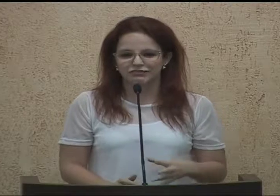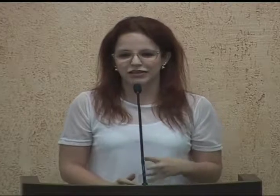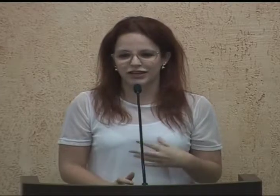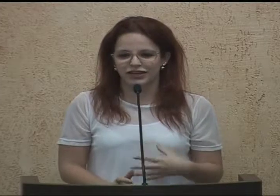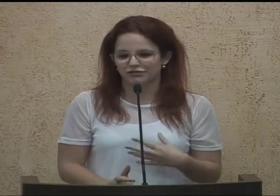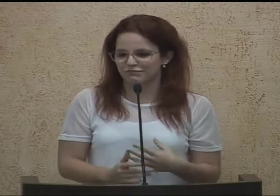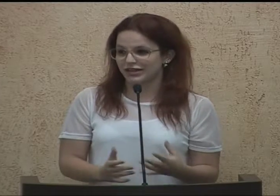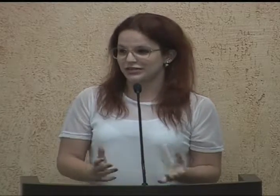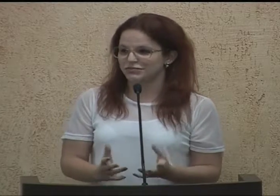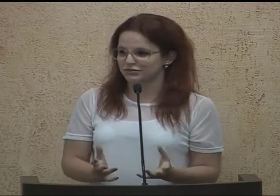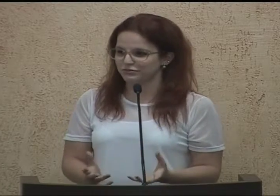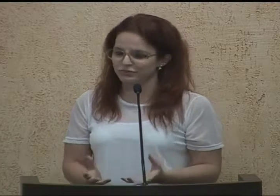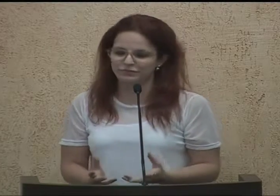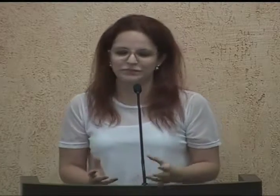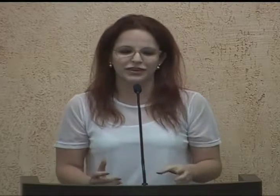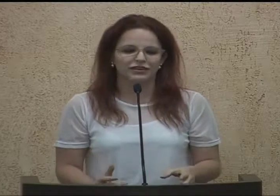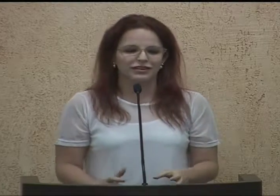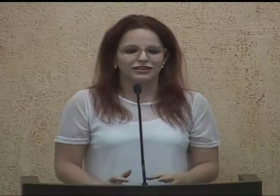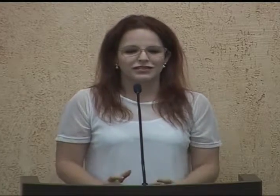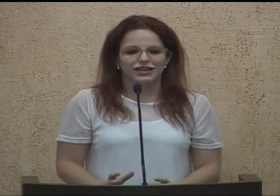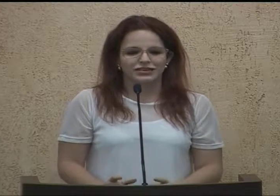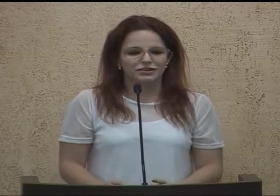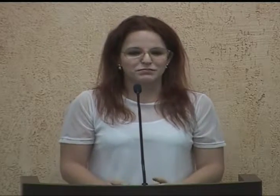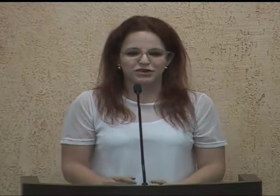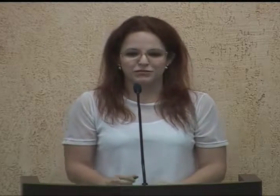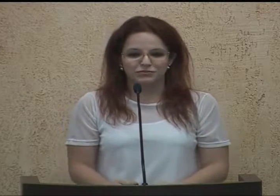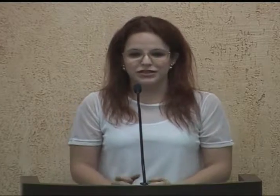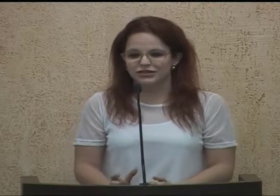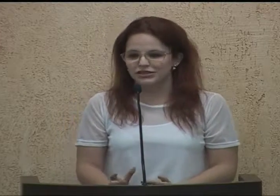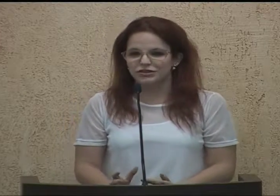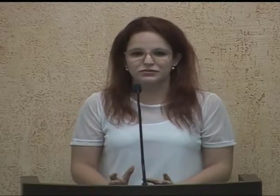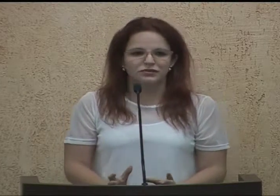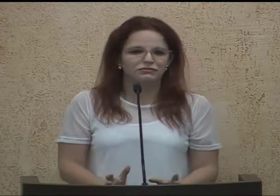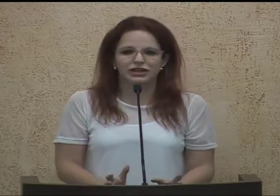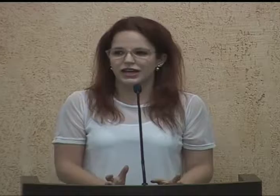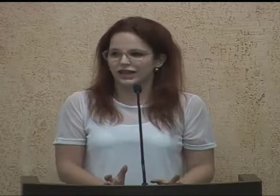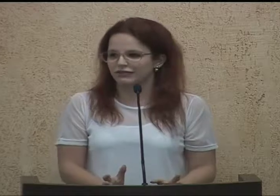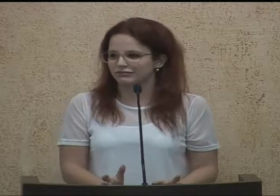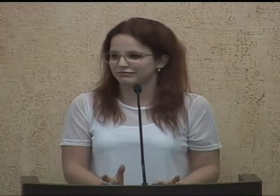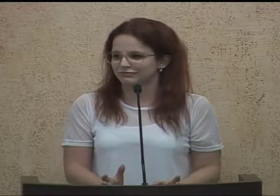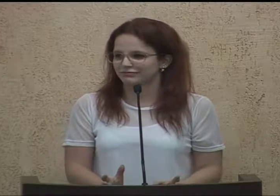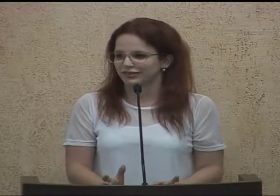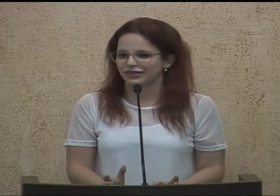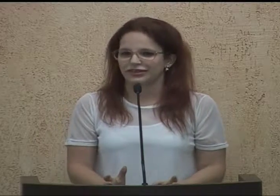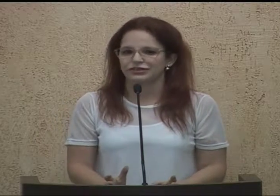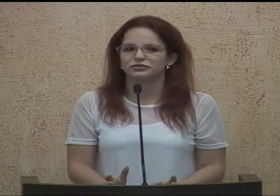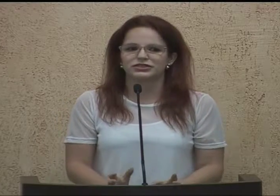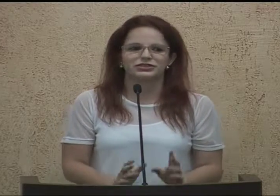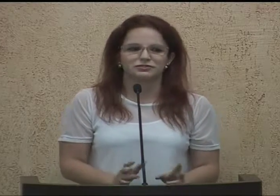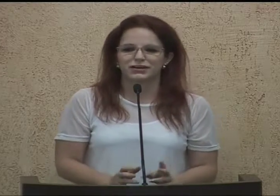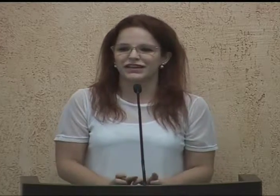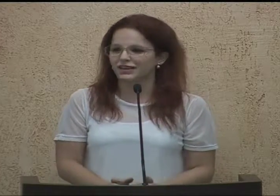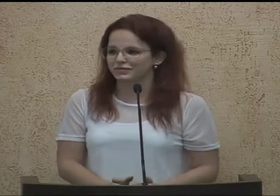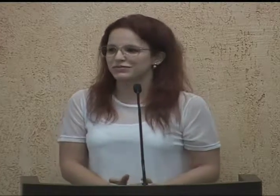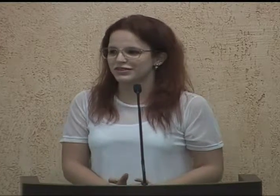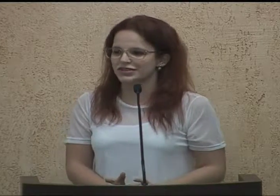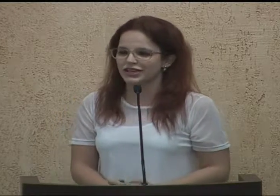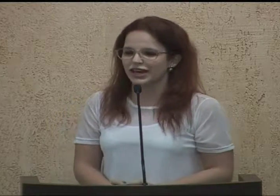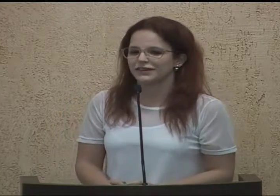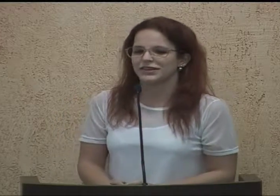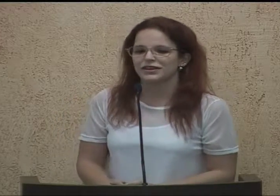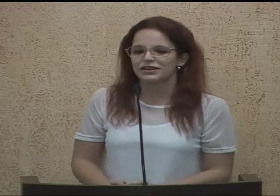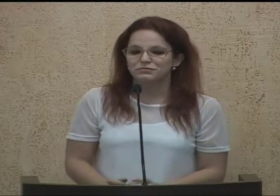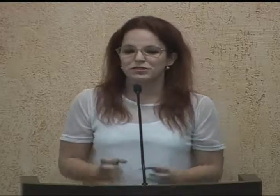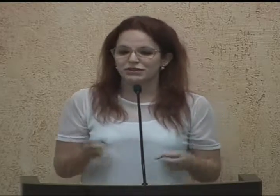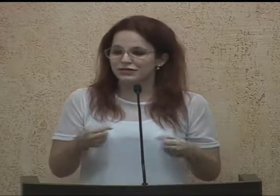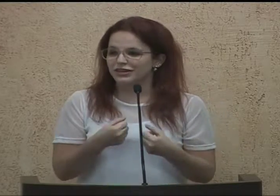e vai contar o relato mais absurdo. Né? Não, porque minha mãe esqueceu o fogo ligado. Oxe, então, pera lá, vamos